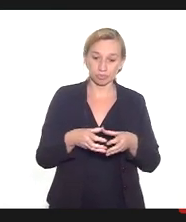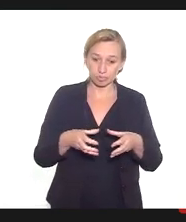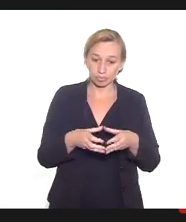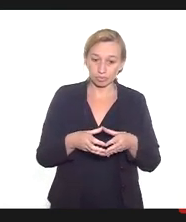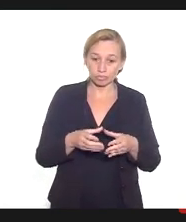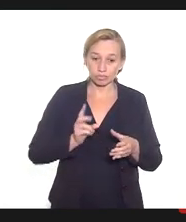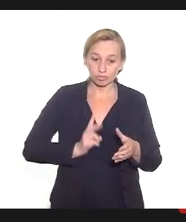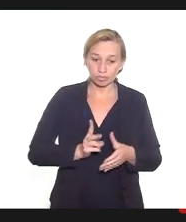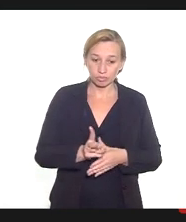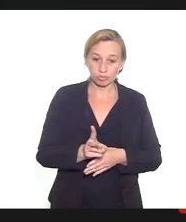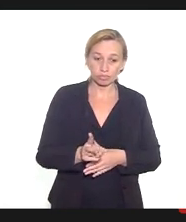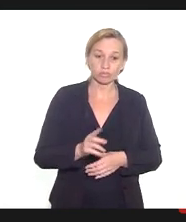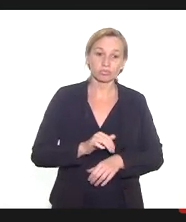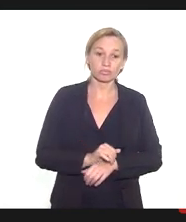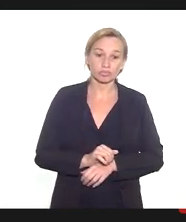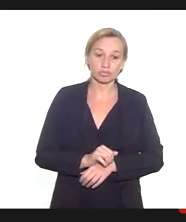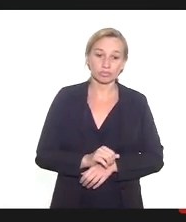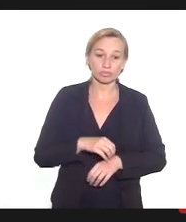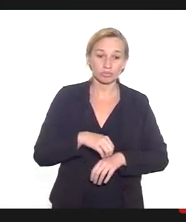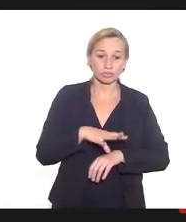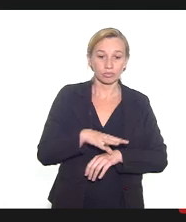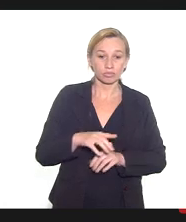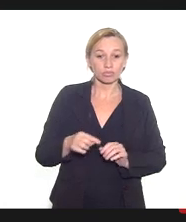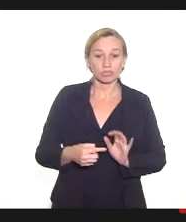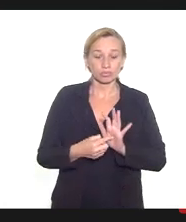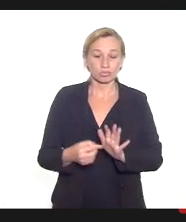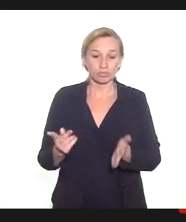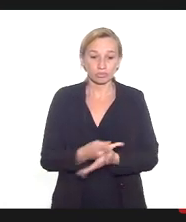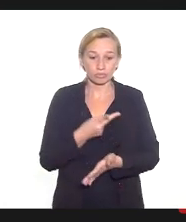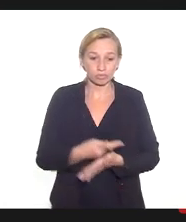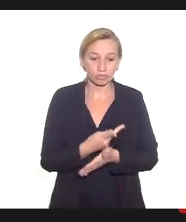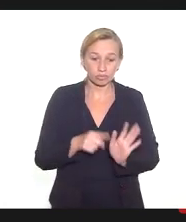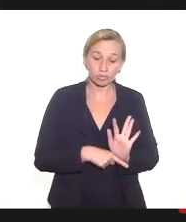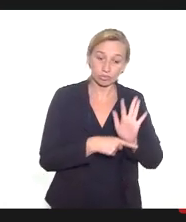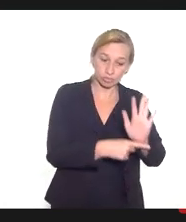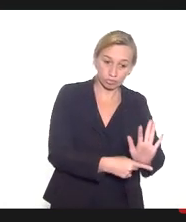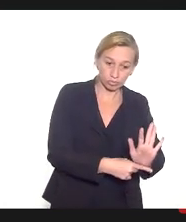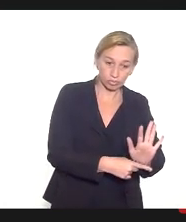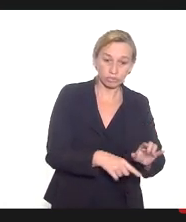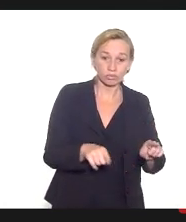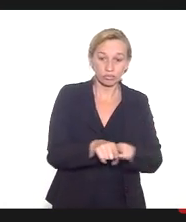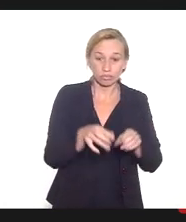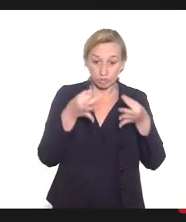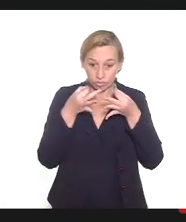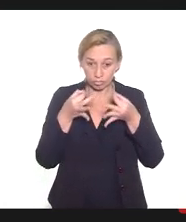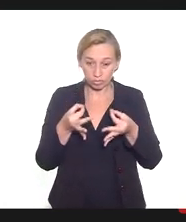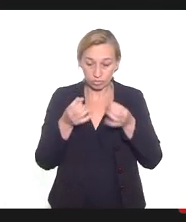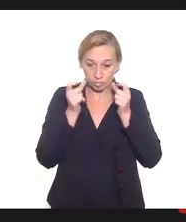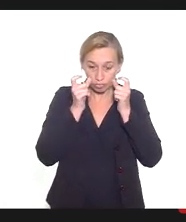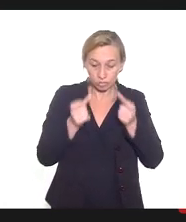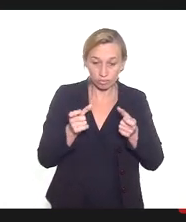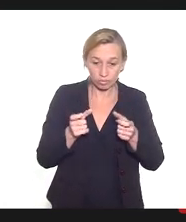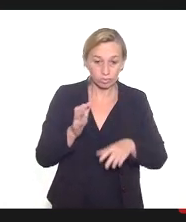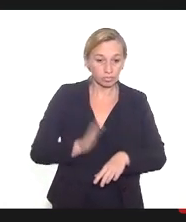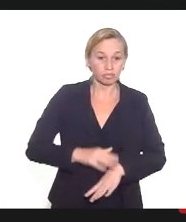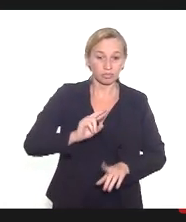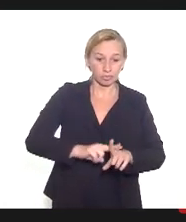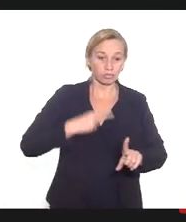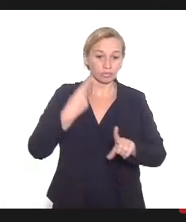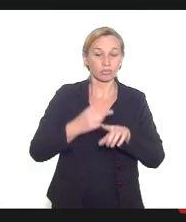e persiste os indicadores relacionados com falhas na assistência EA letalidade é mais de duas vezes